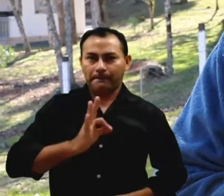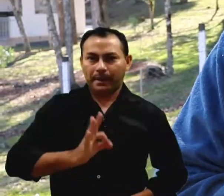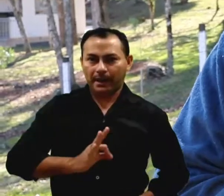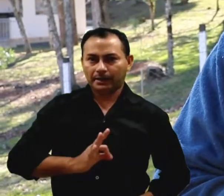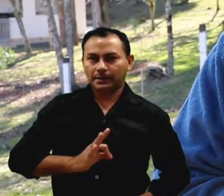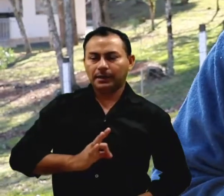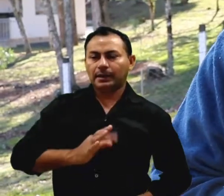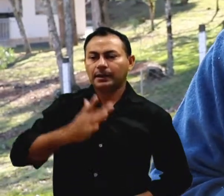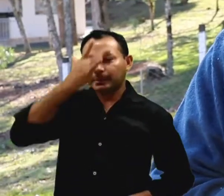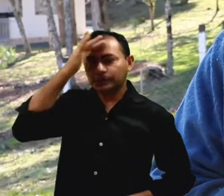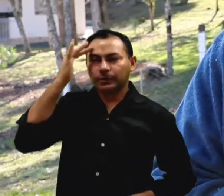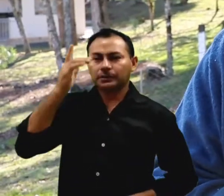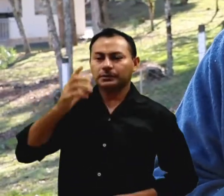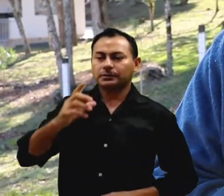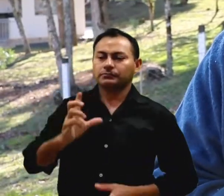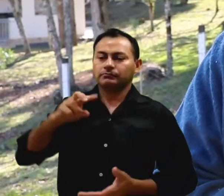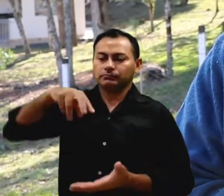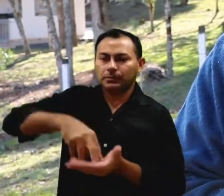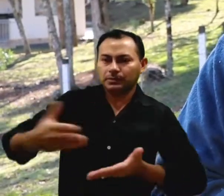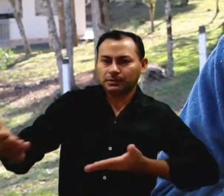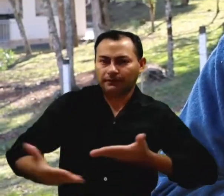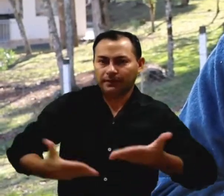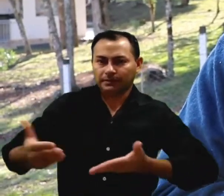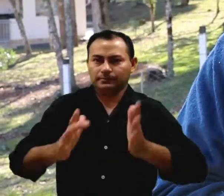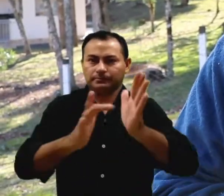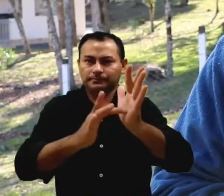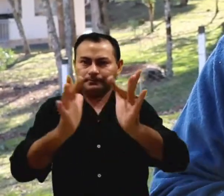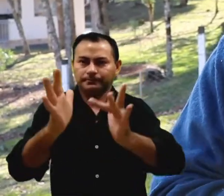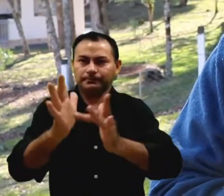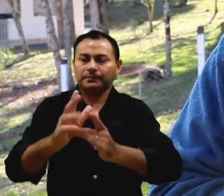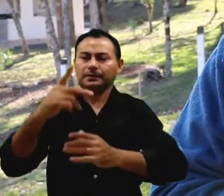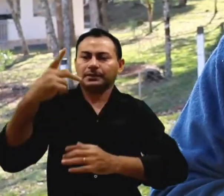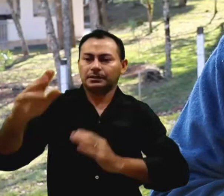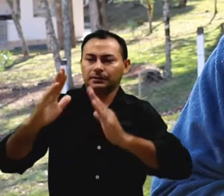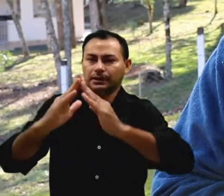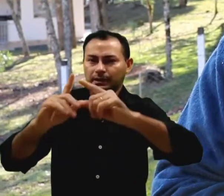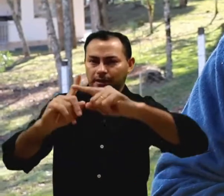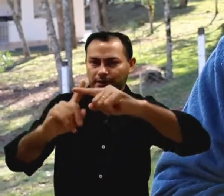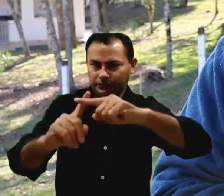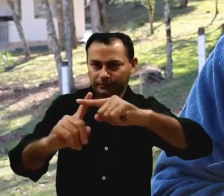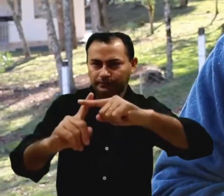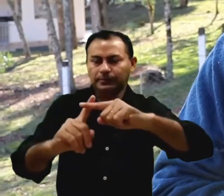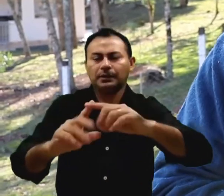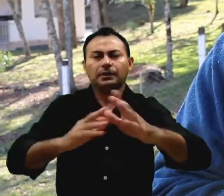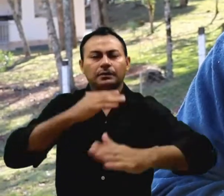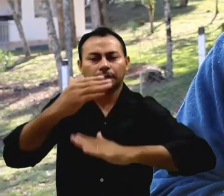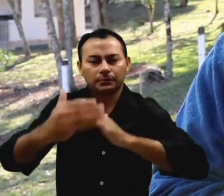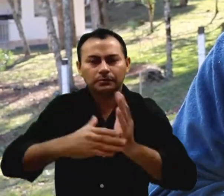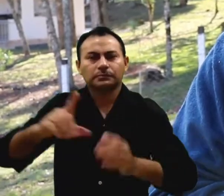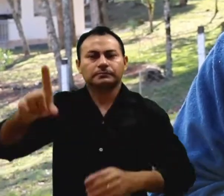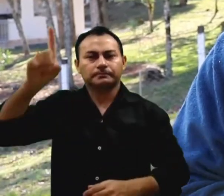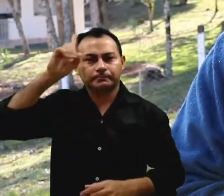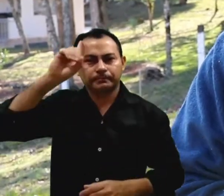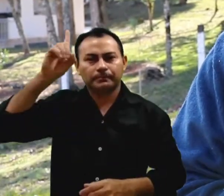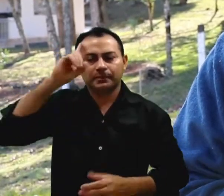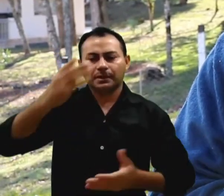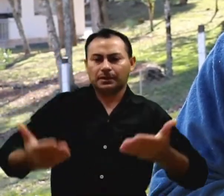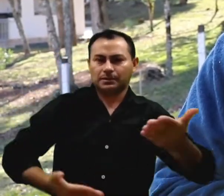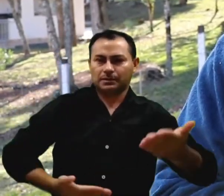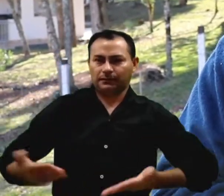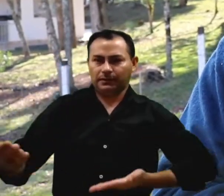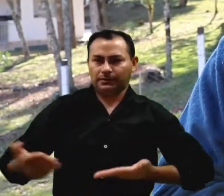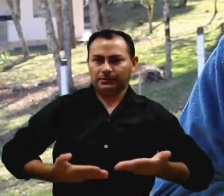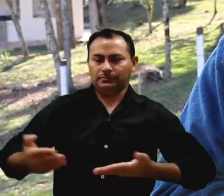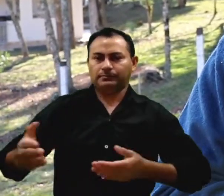Padre é aquele que se coloca a serviço de Jesus Cristo na sua igreja, todos os dias, a